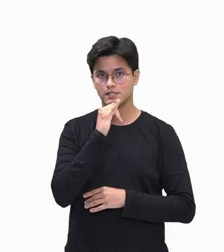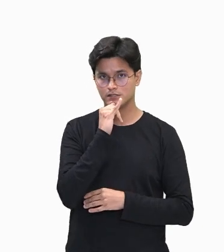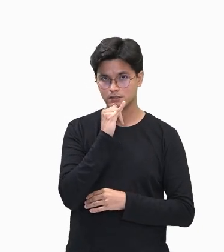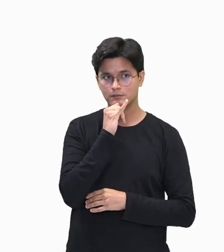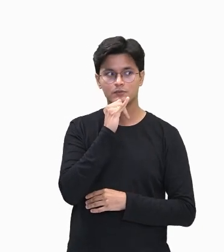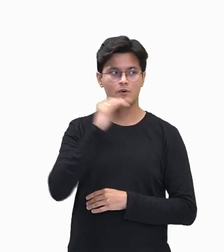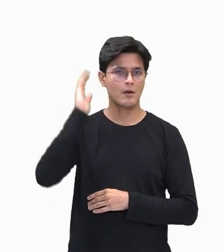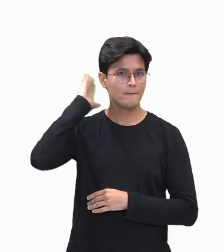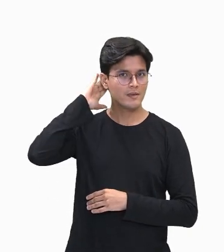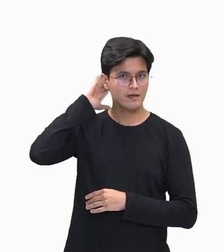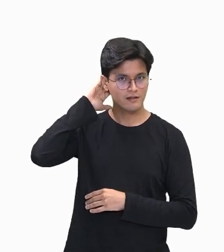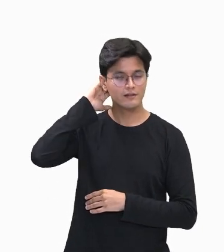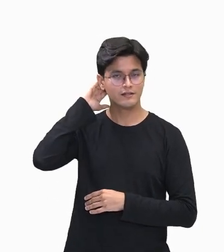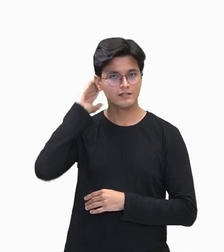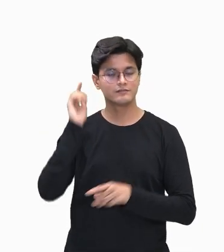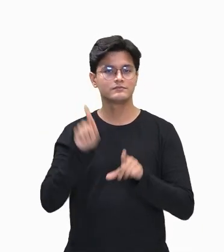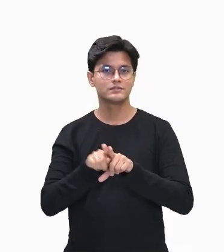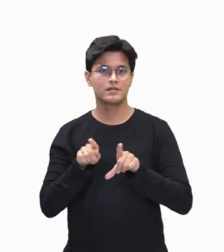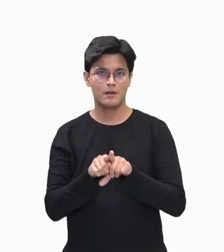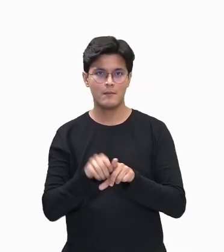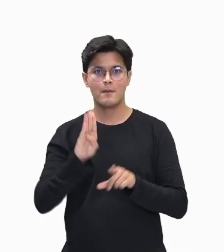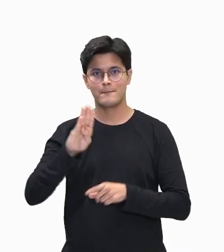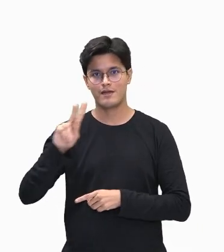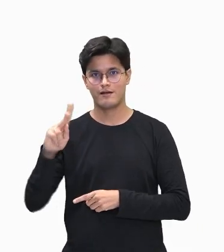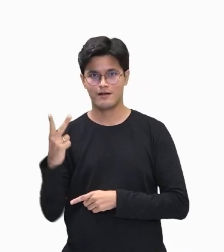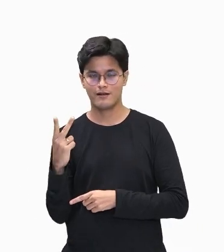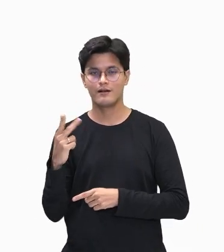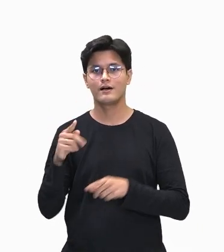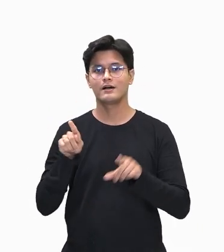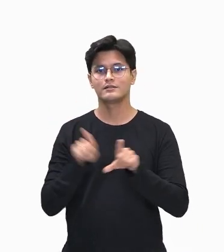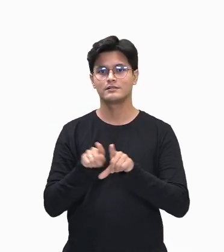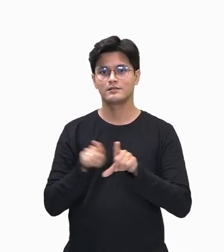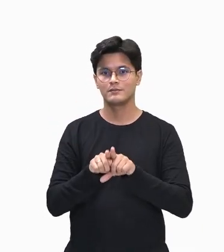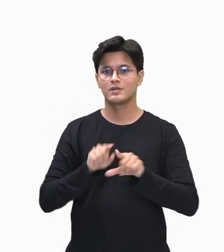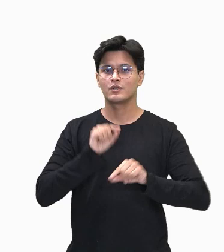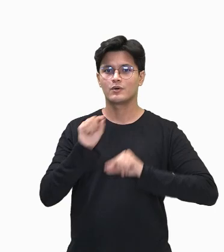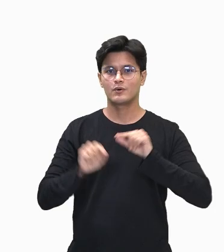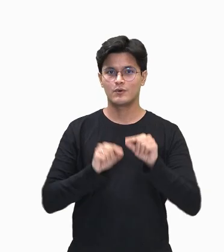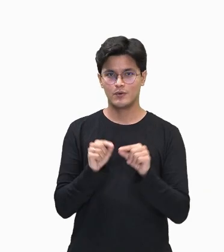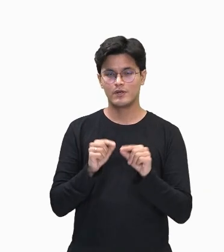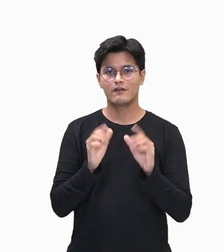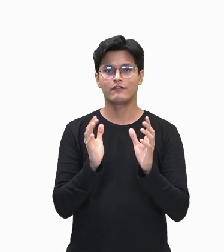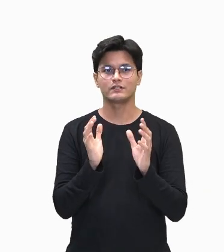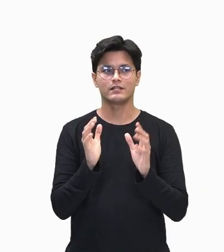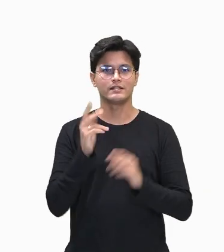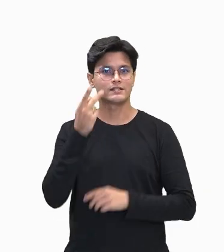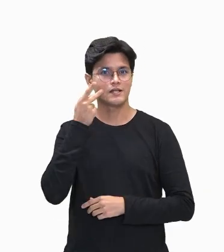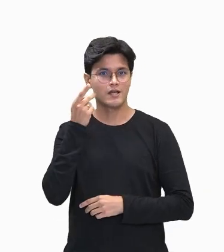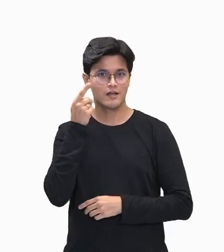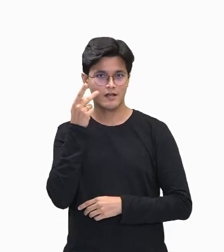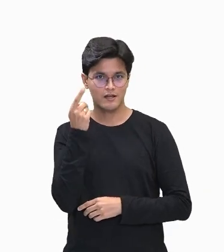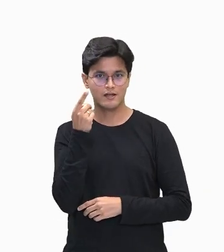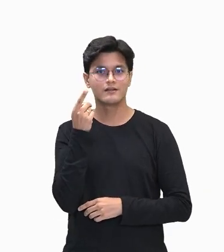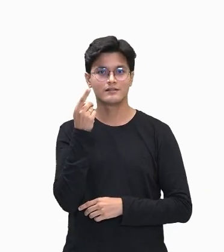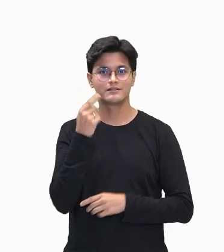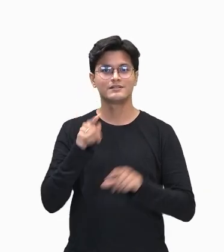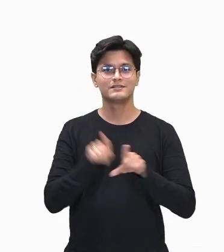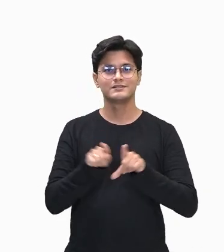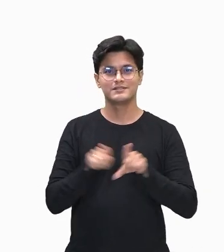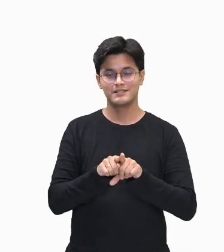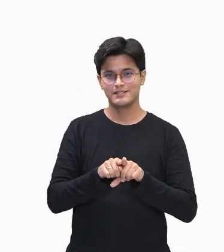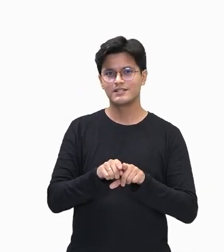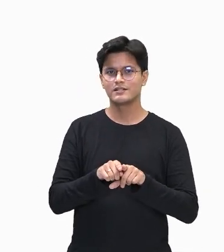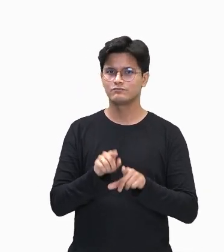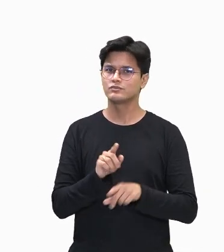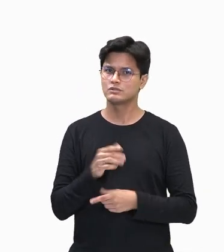Belém, no Pará, Belo Horizonte, em Minas Gerais, a cidade de Fortaleza, né, no Ceará, e a nossa